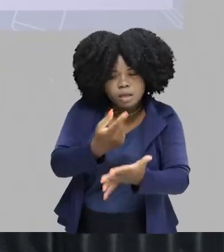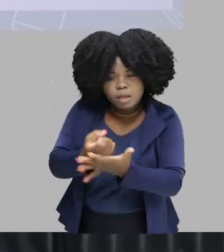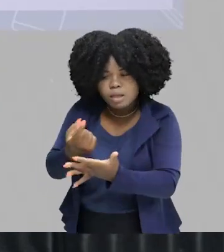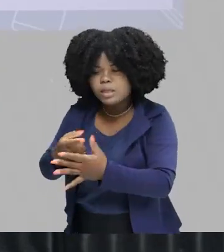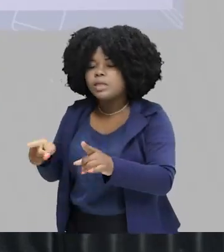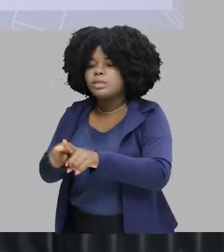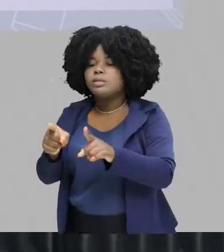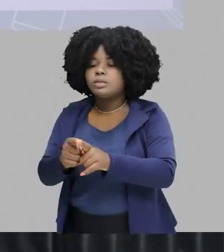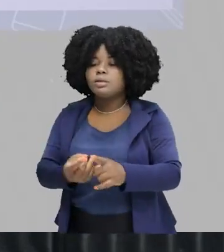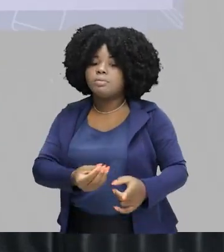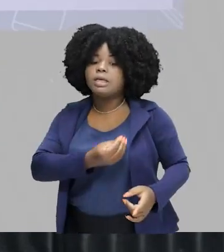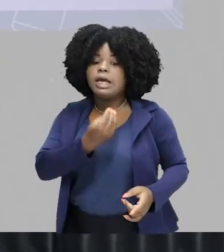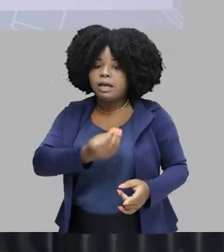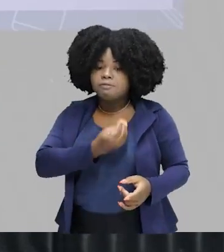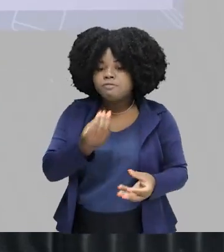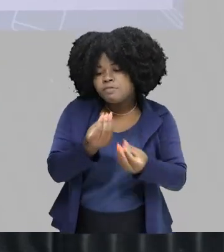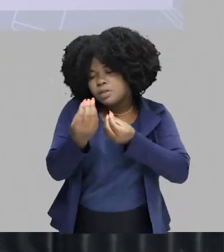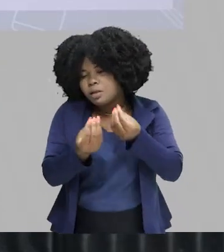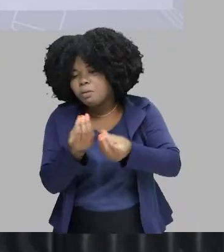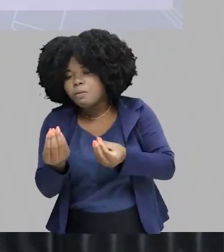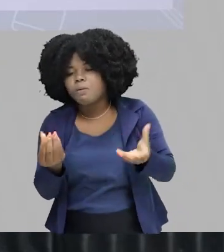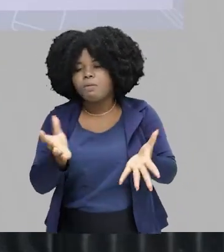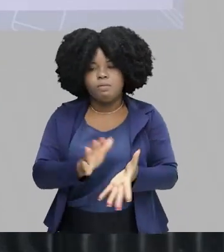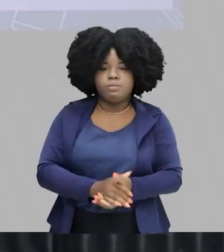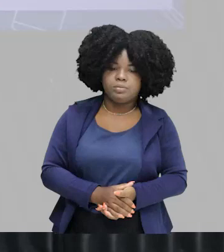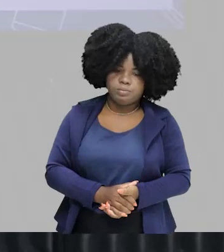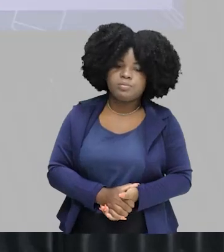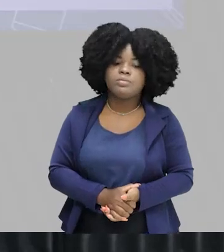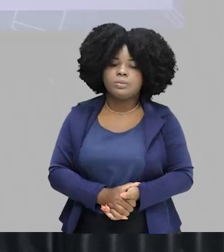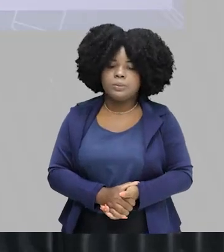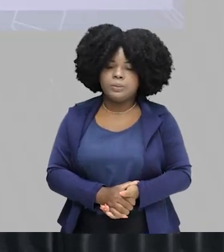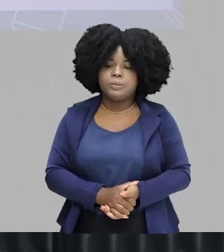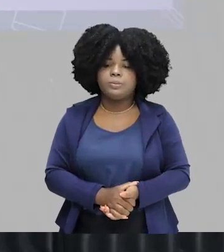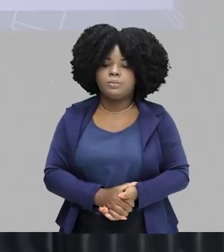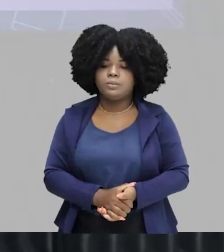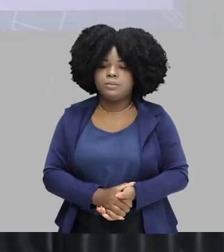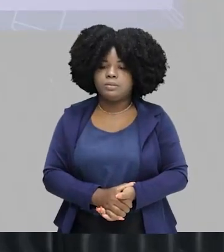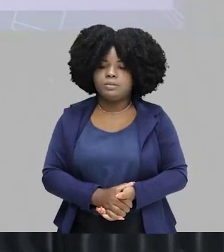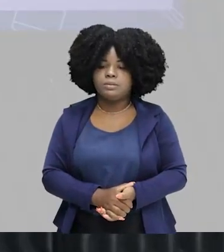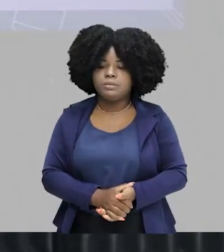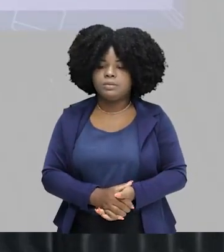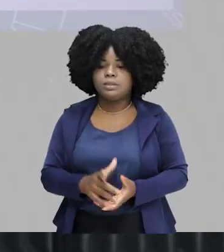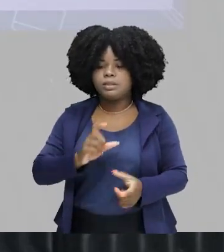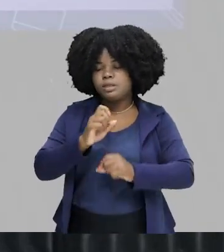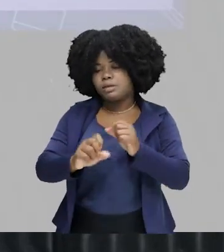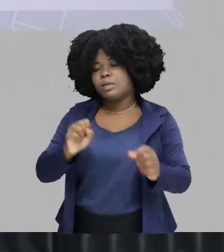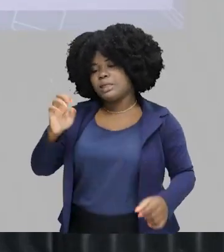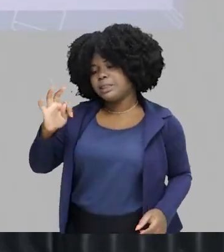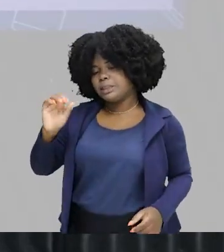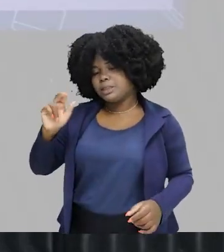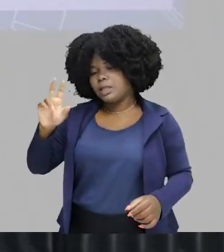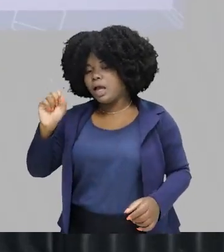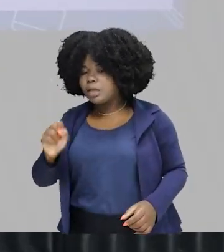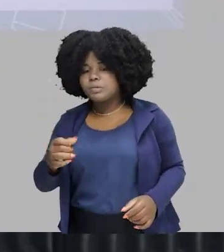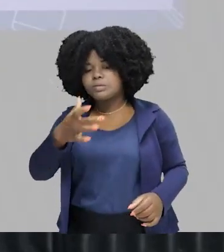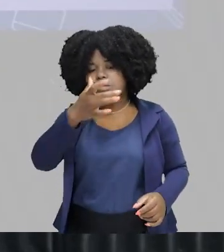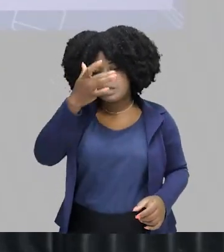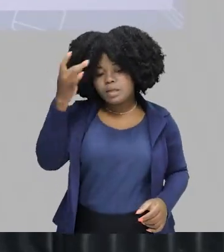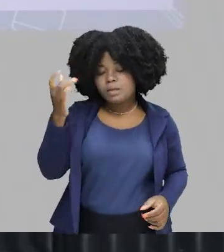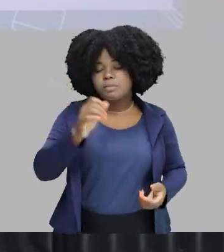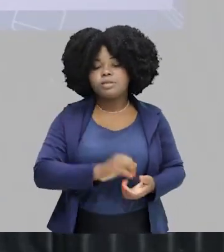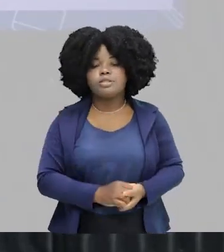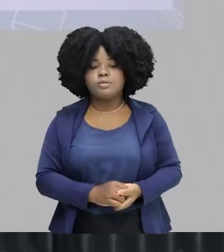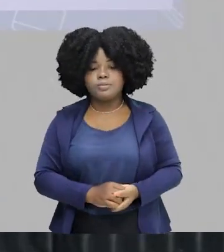São três fatores que determinam para Weber aquilo que é o status, o prestígio social daquele grupo ou daquele indivíduo.